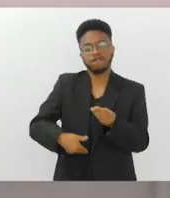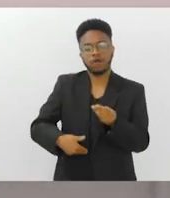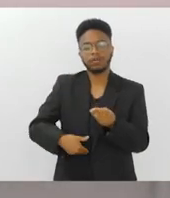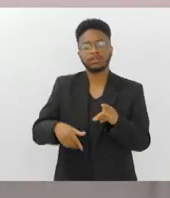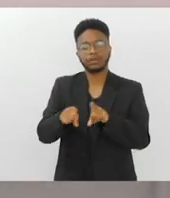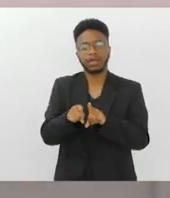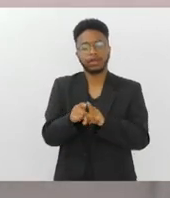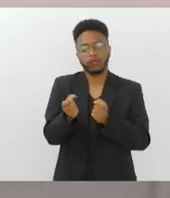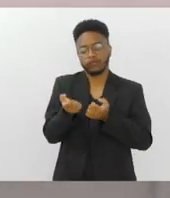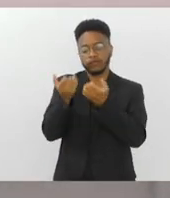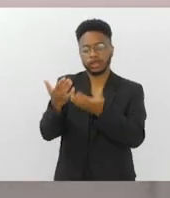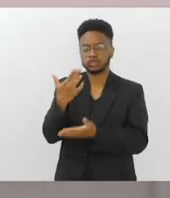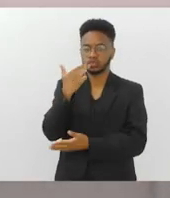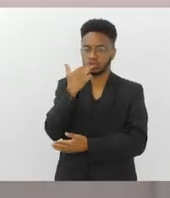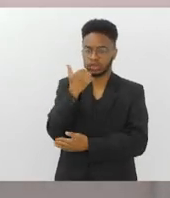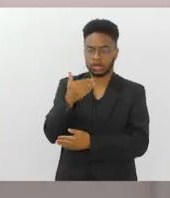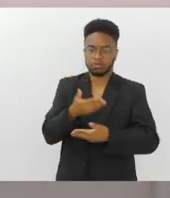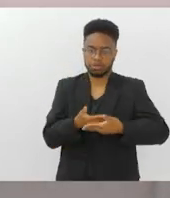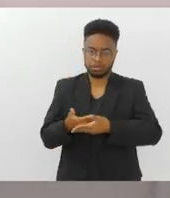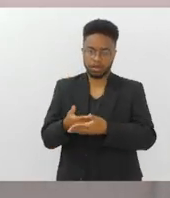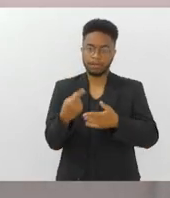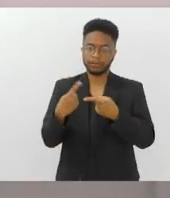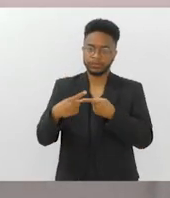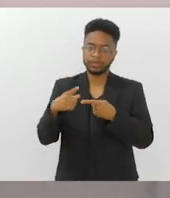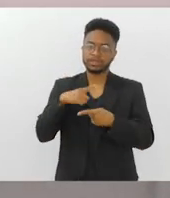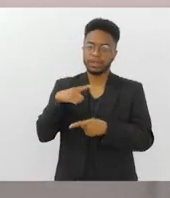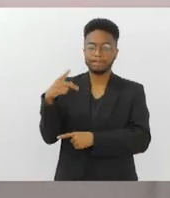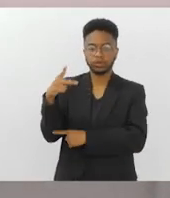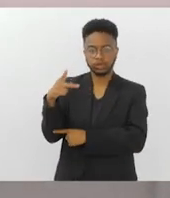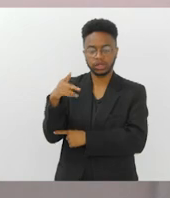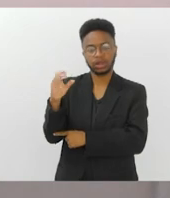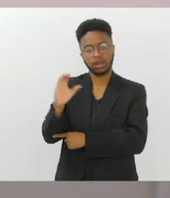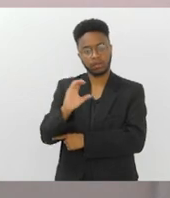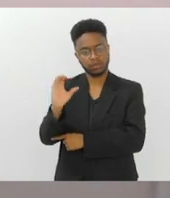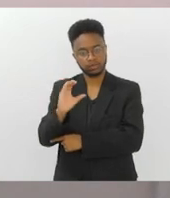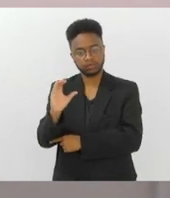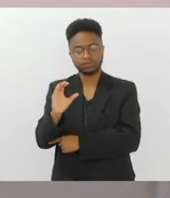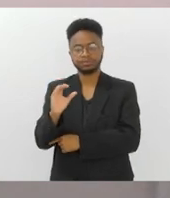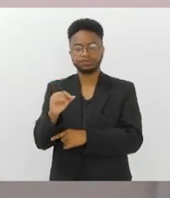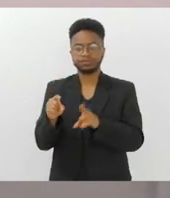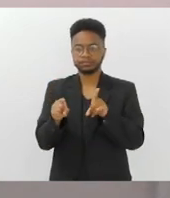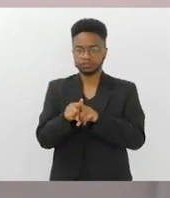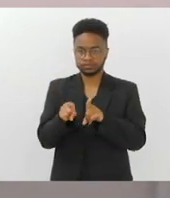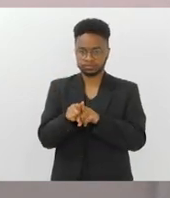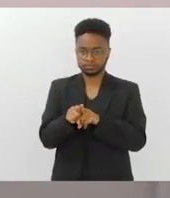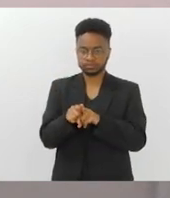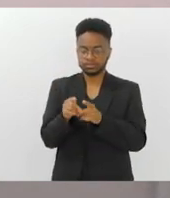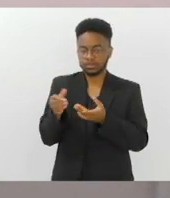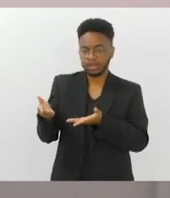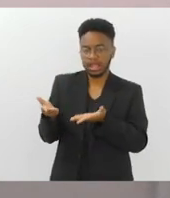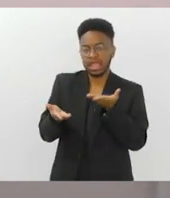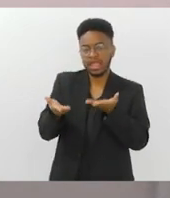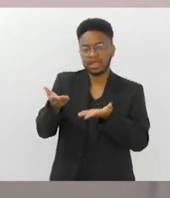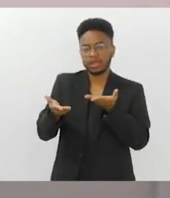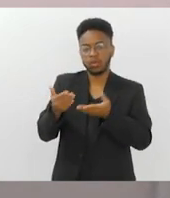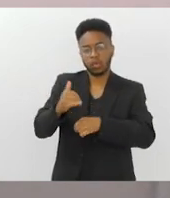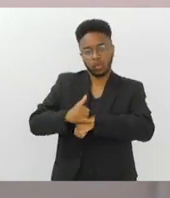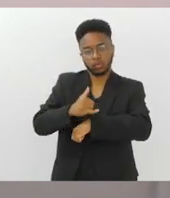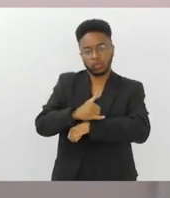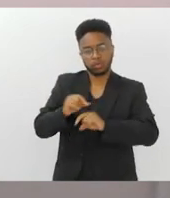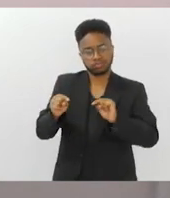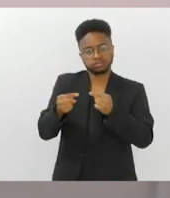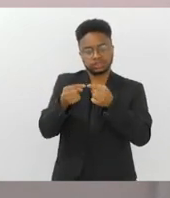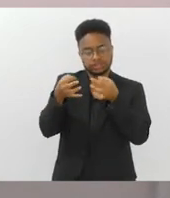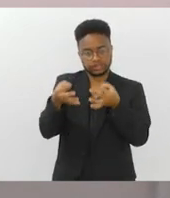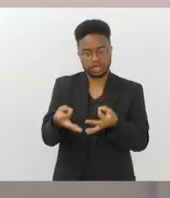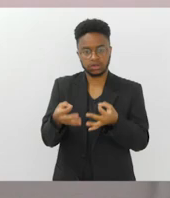infantil, por conter substâncias como proteínas, carboidratos e níveis equilibrados de gordura. O leite